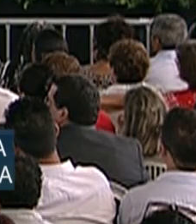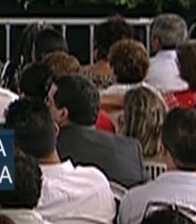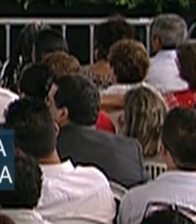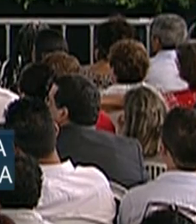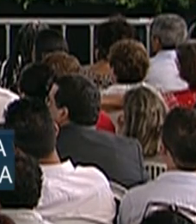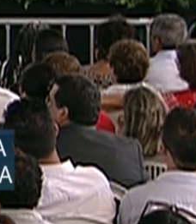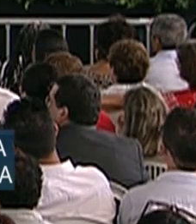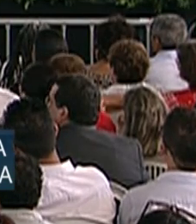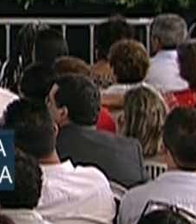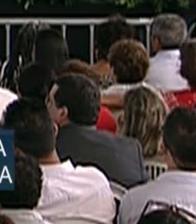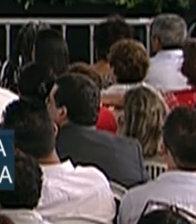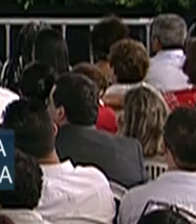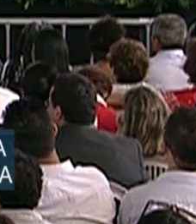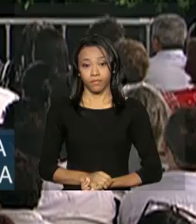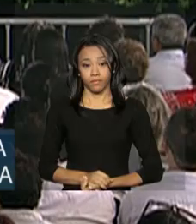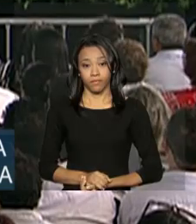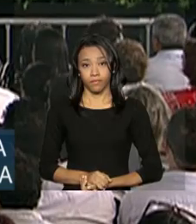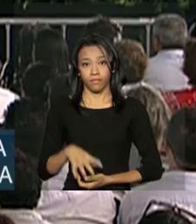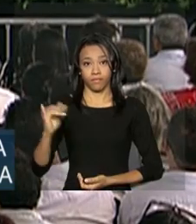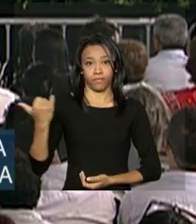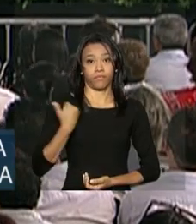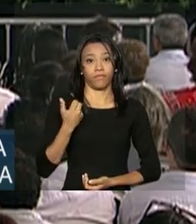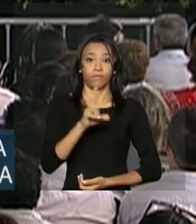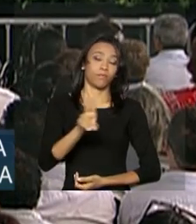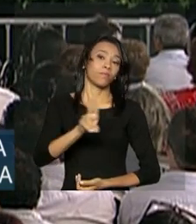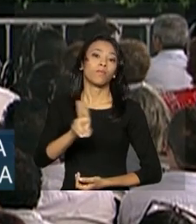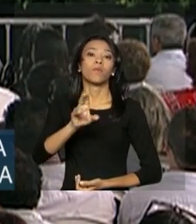Zé Nunes.